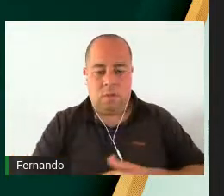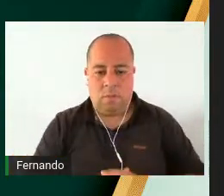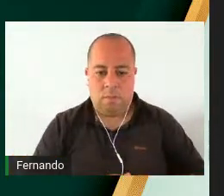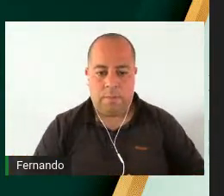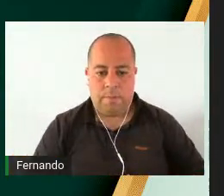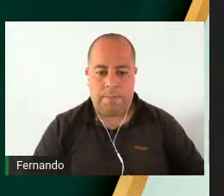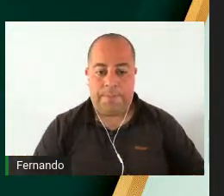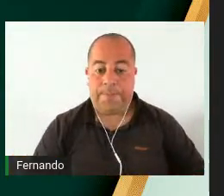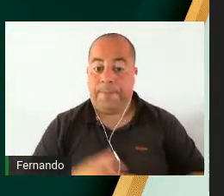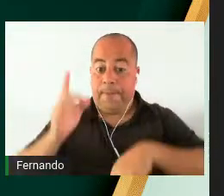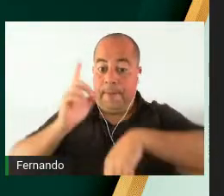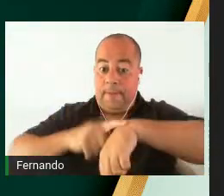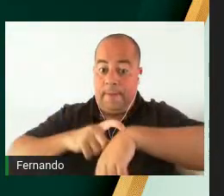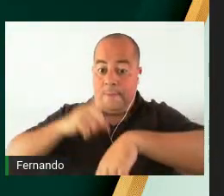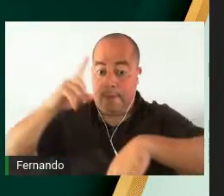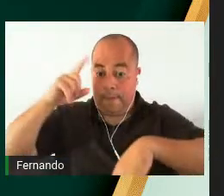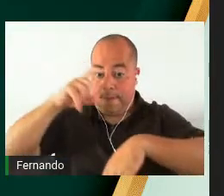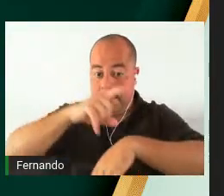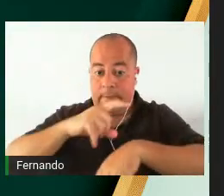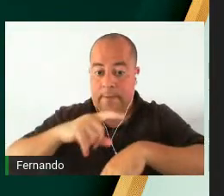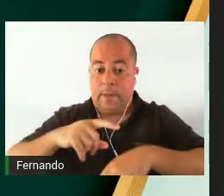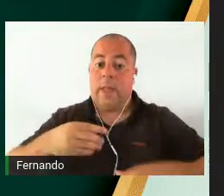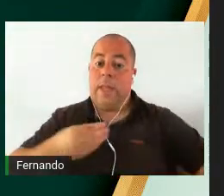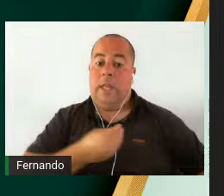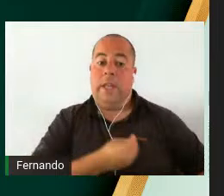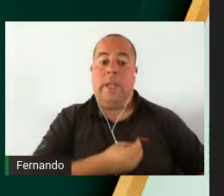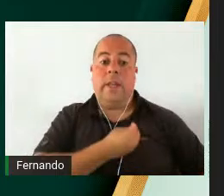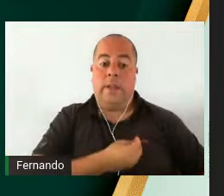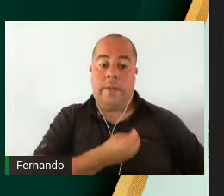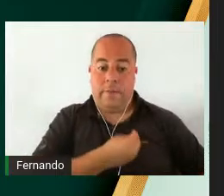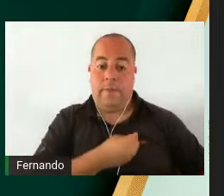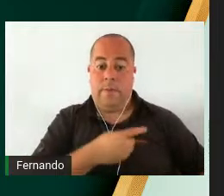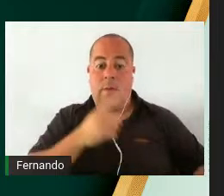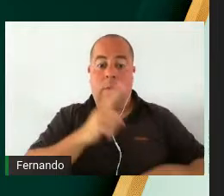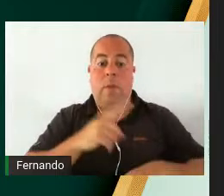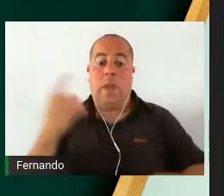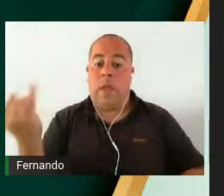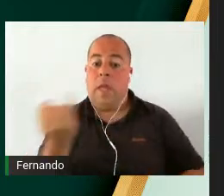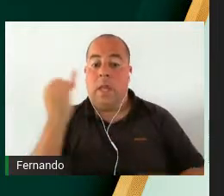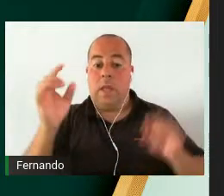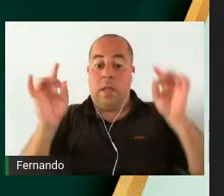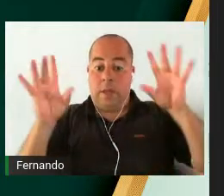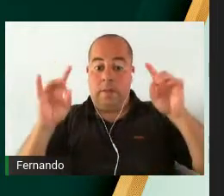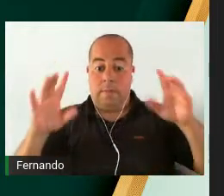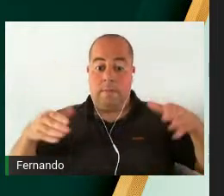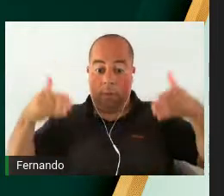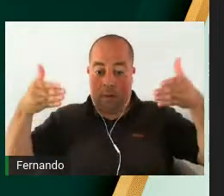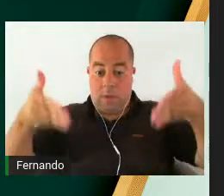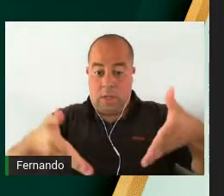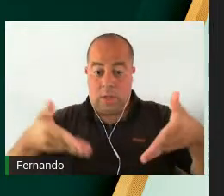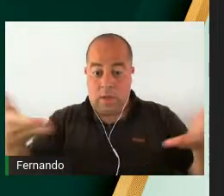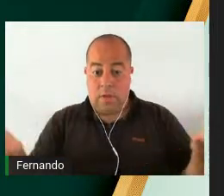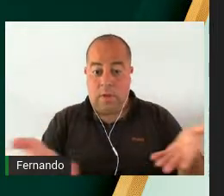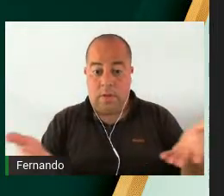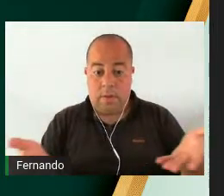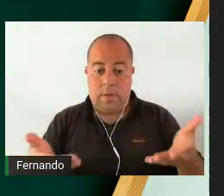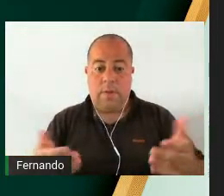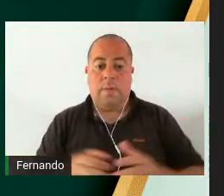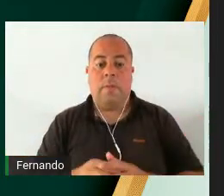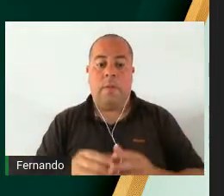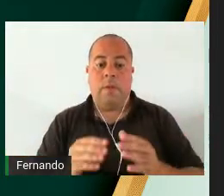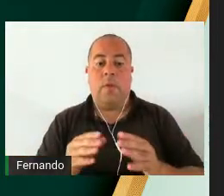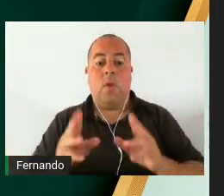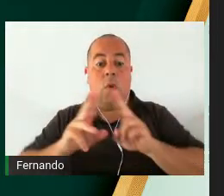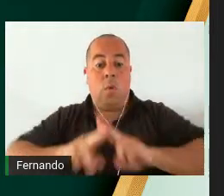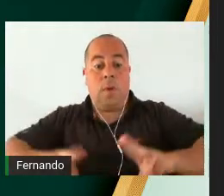tempos difíceis e incertos, vivemos hoje um grande momento. Estamos aqui nesta solenidade de uma